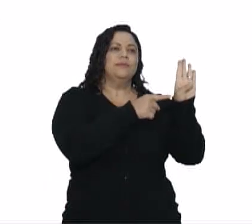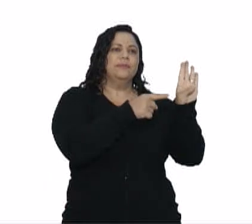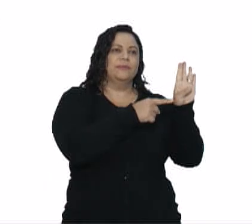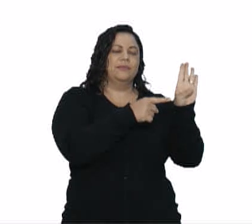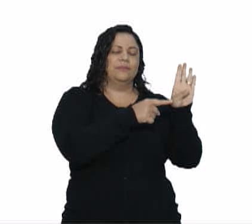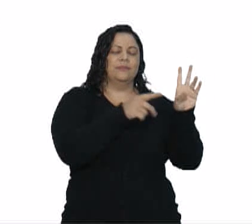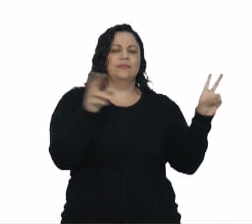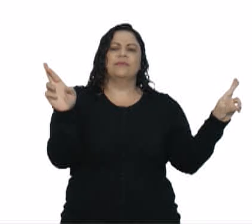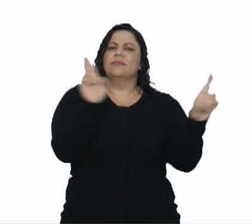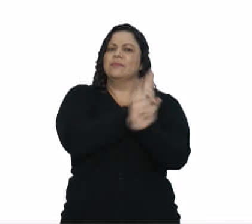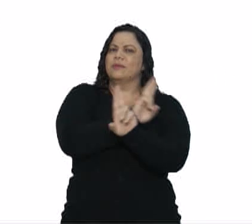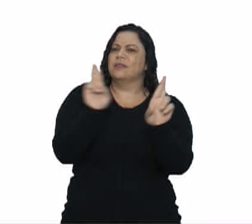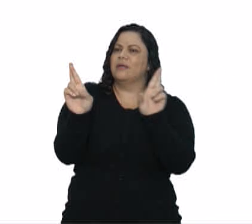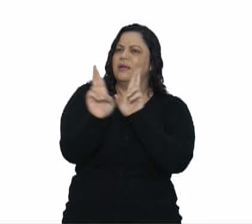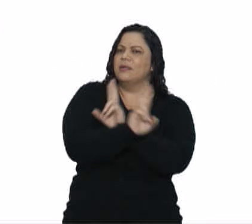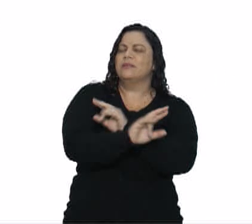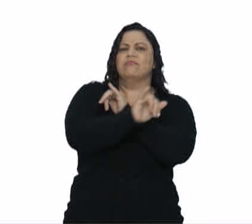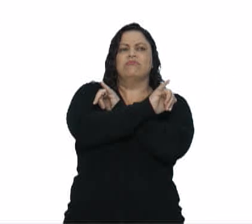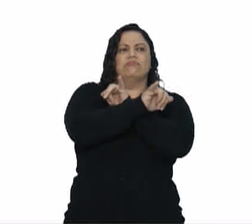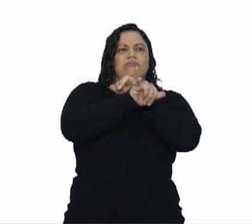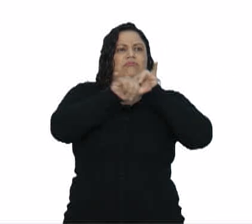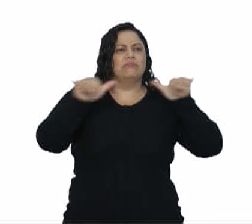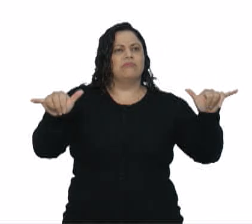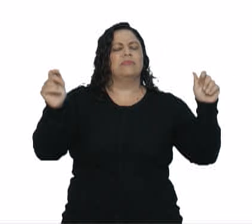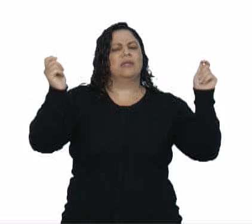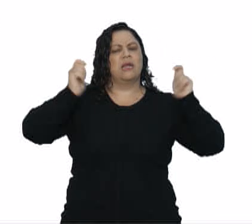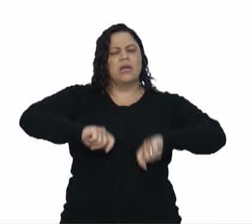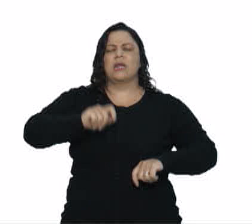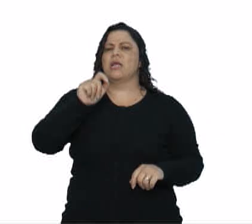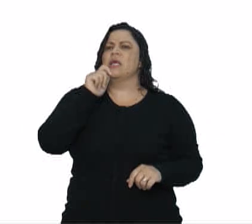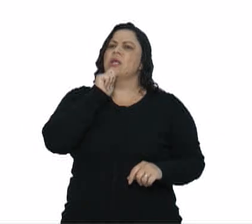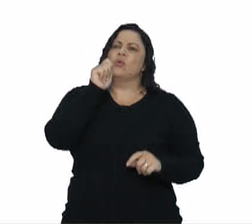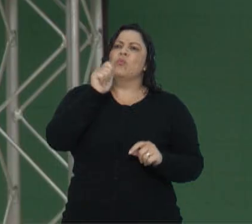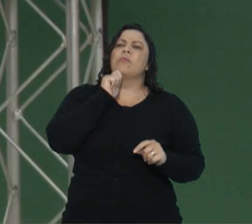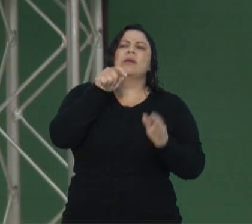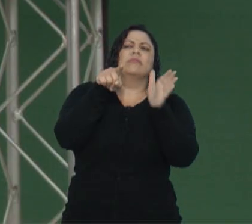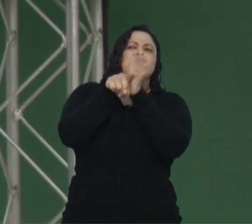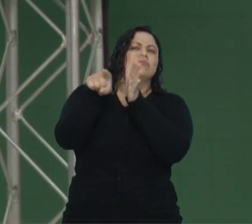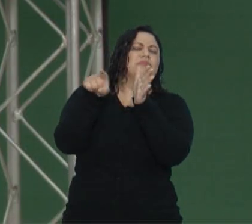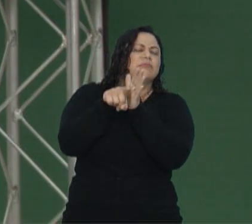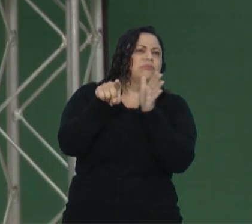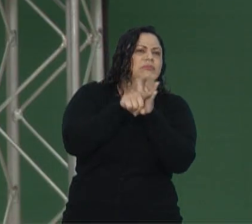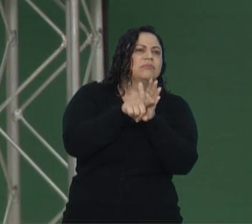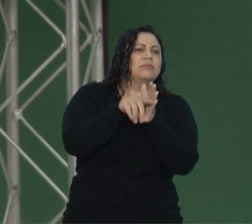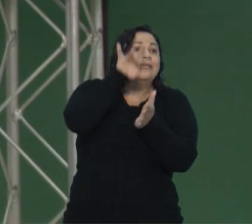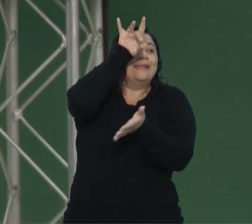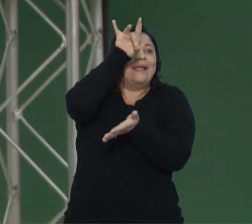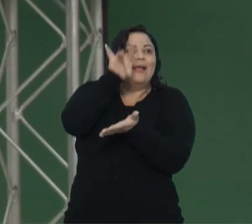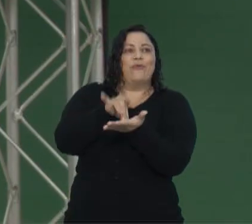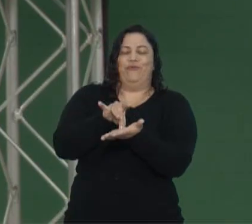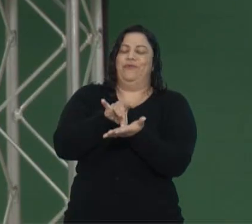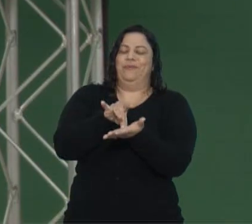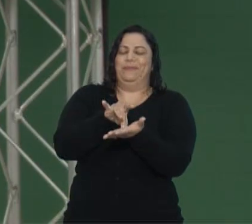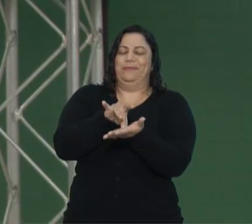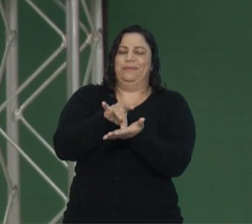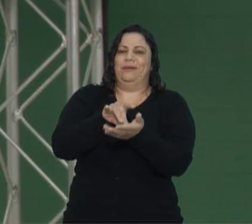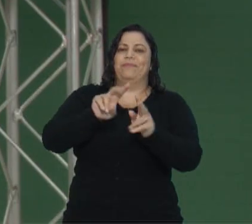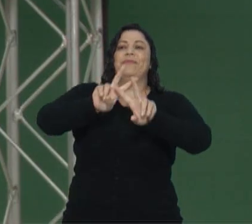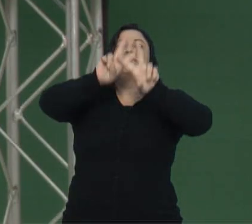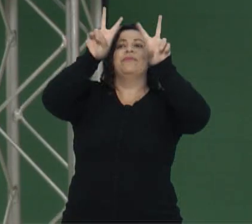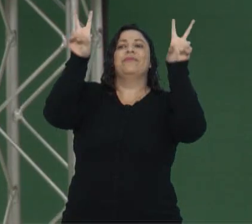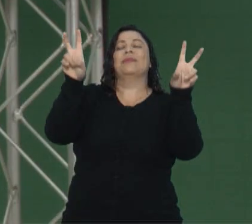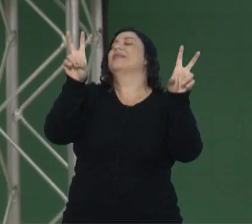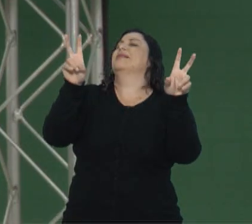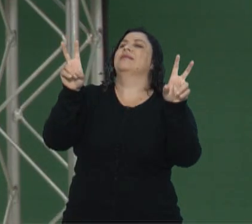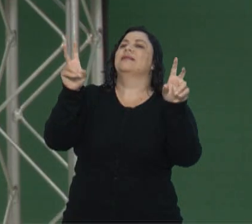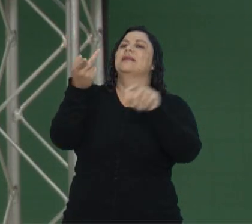relacionando essa notícia a uma reportagem que afirma. Então veja, nós lemos a notícia, revisamos agora essa notícia. E aí eu trouxe